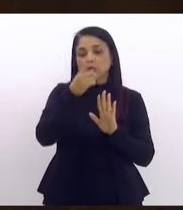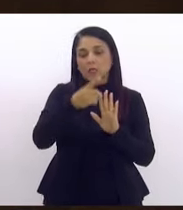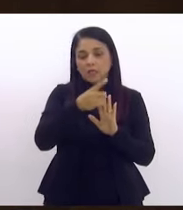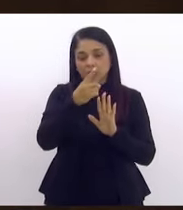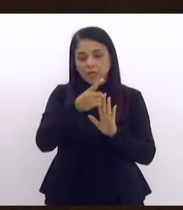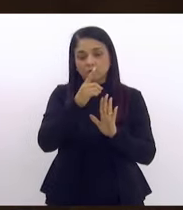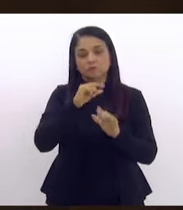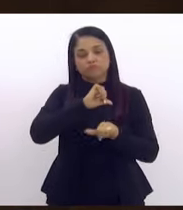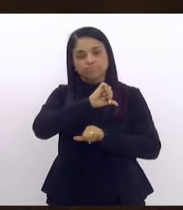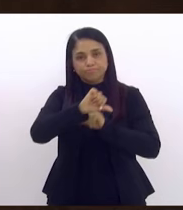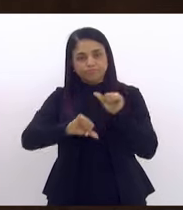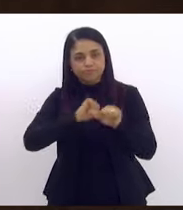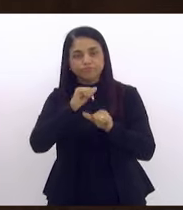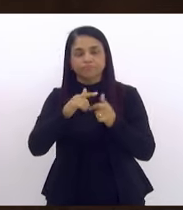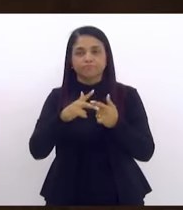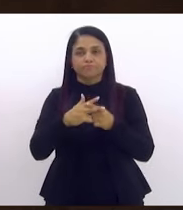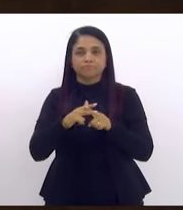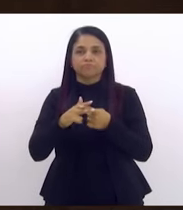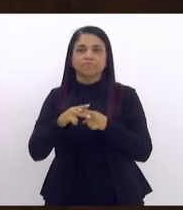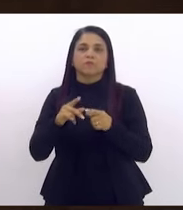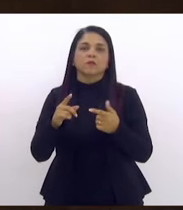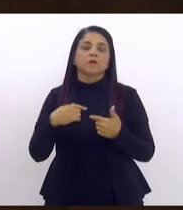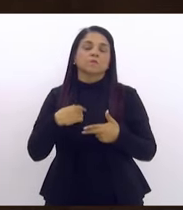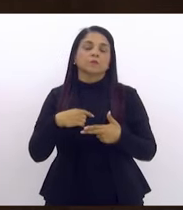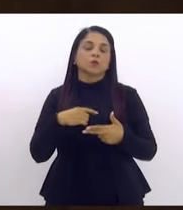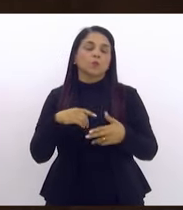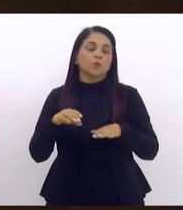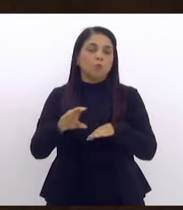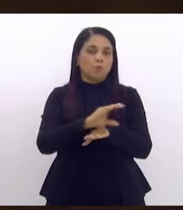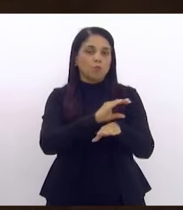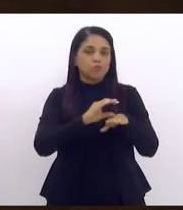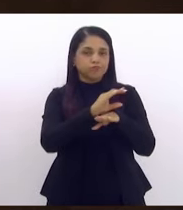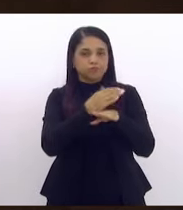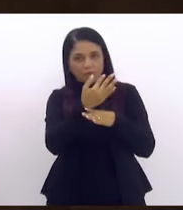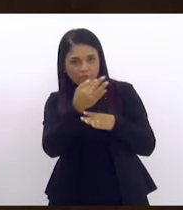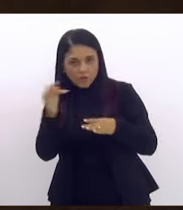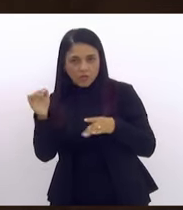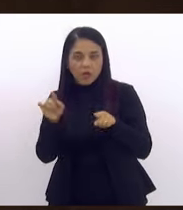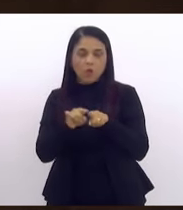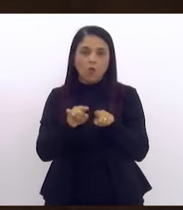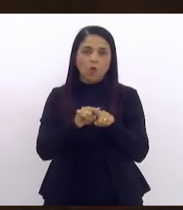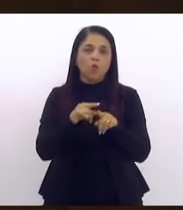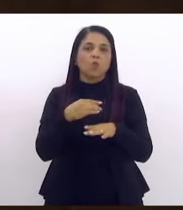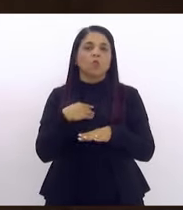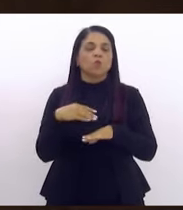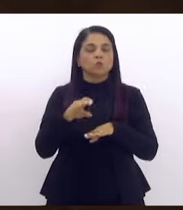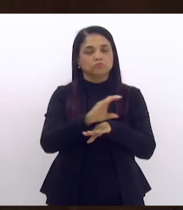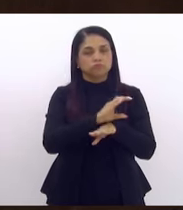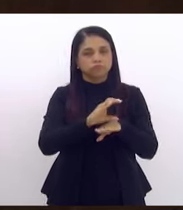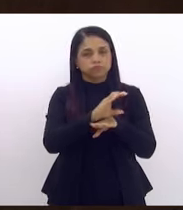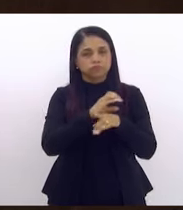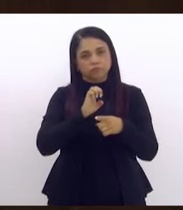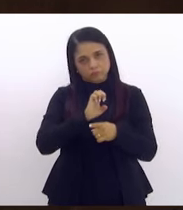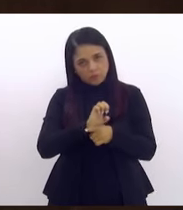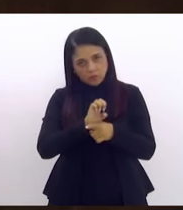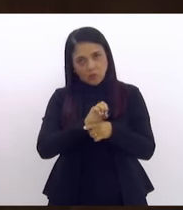sido recepcionado pelo Poder Constituinte Federal e Estadual. É isso que se pretende. Obrigado, senhor